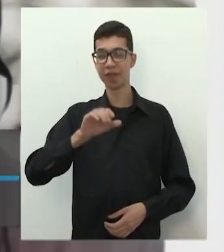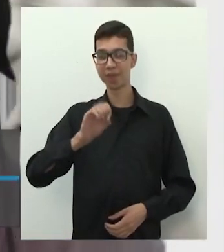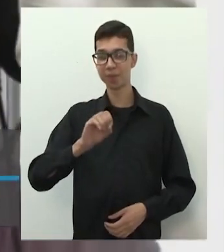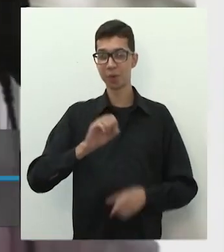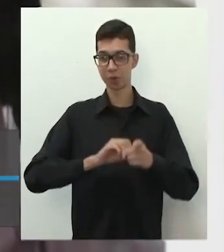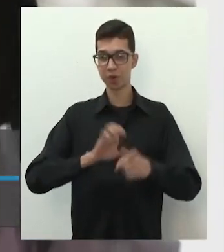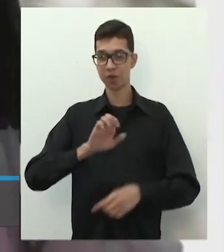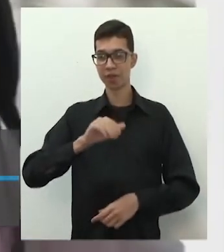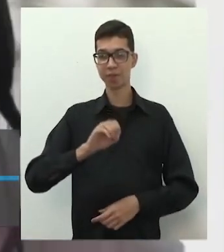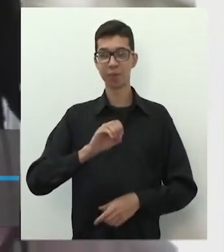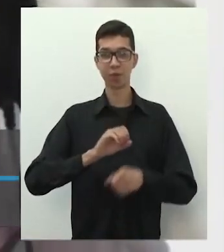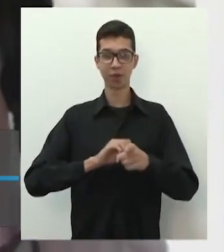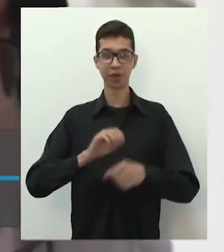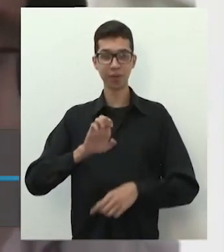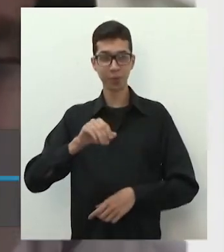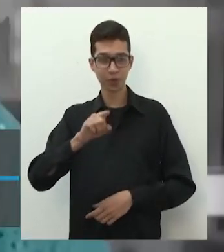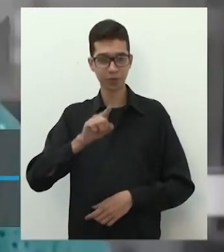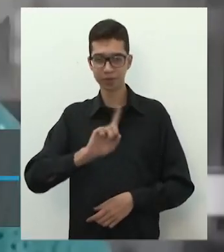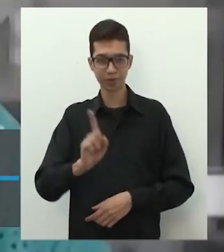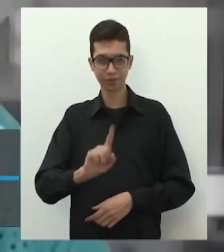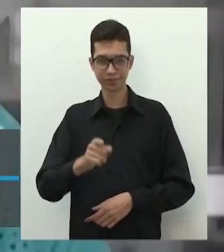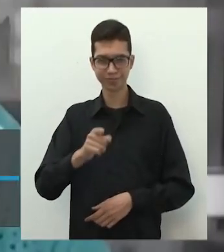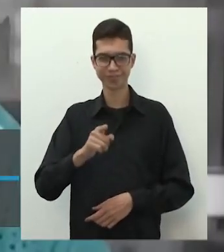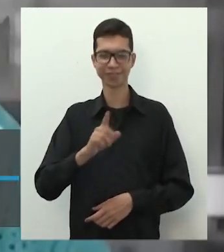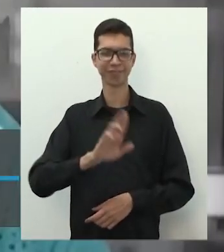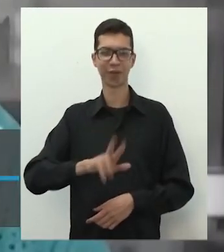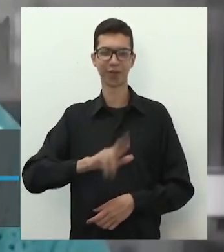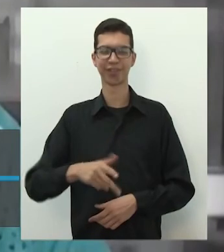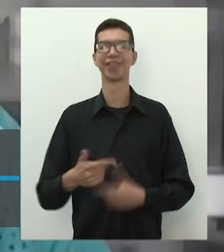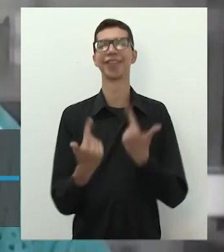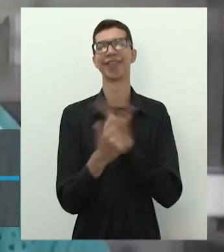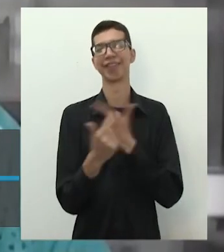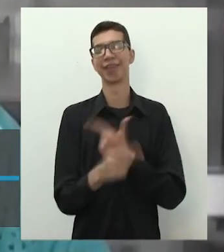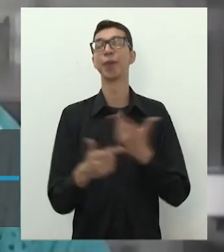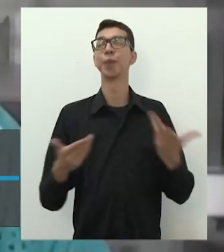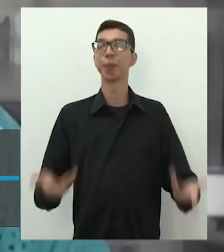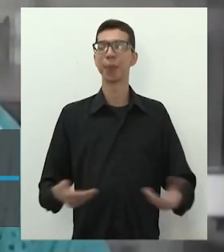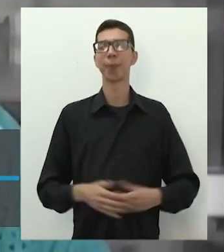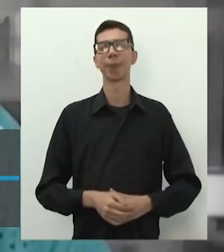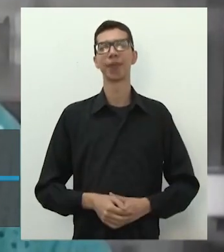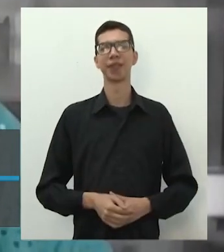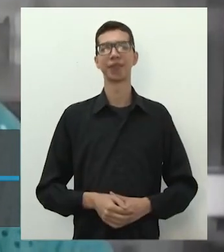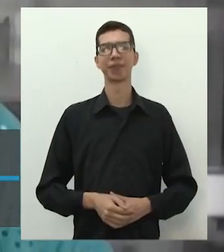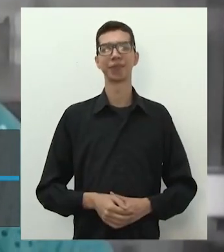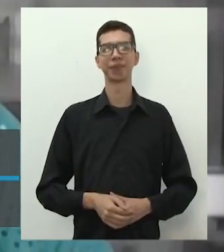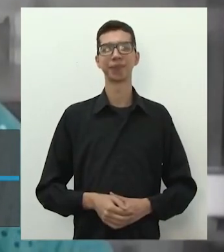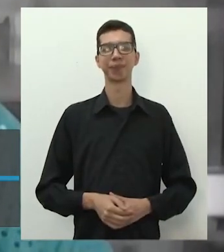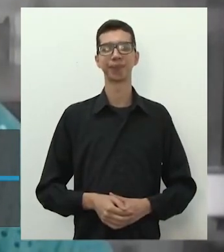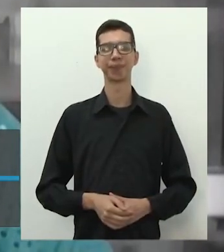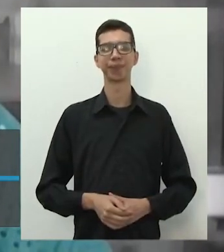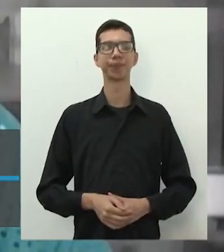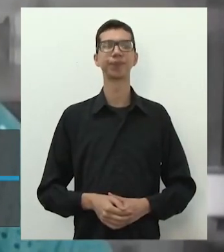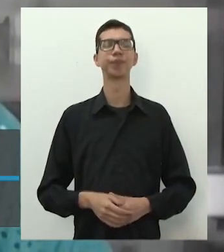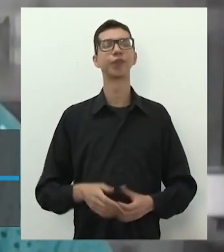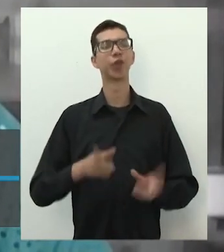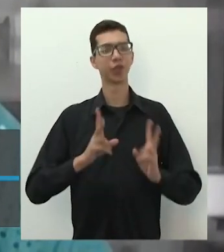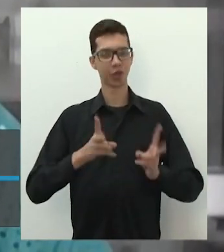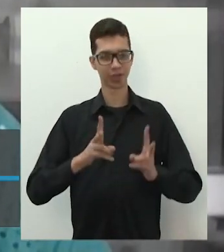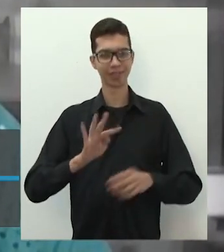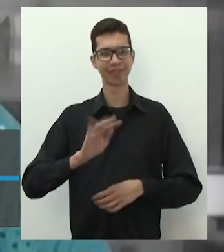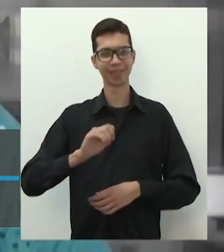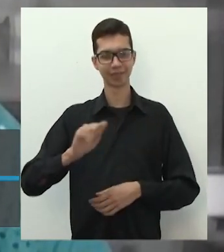disso? Uma hora você era roqueiro, depois você virou pagodeiro. A Tânia em janeiro era emo, em julho virava